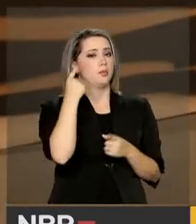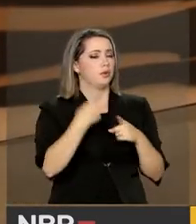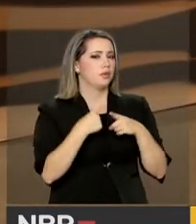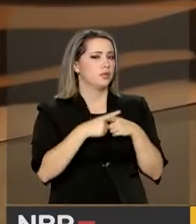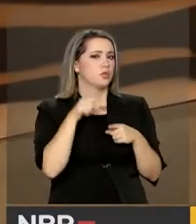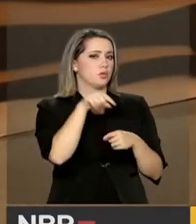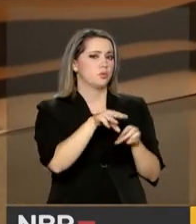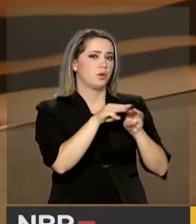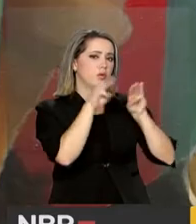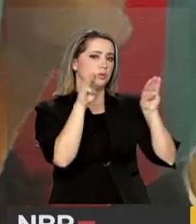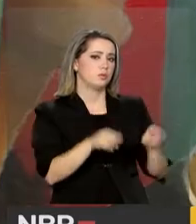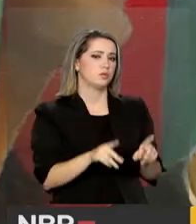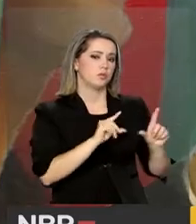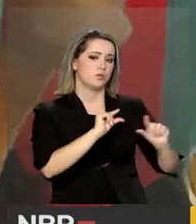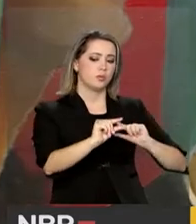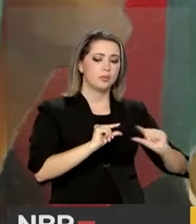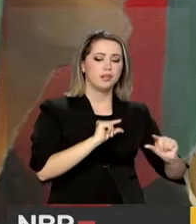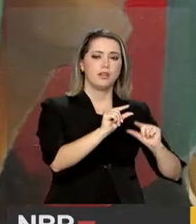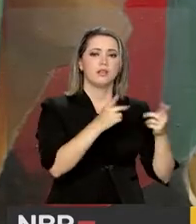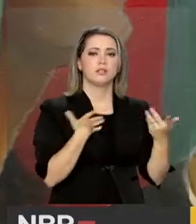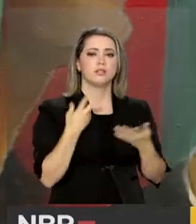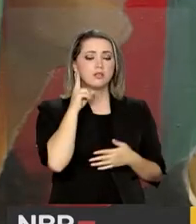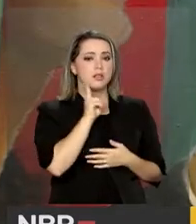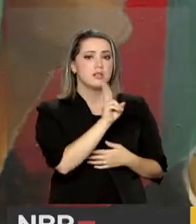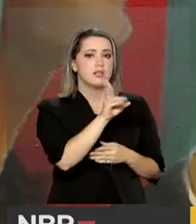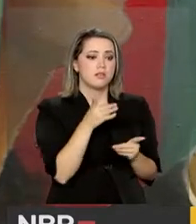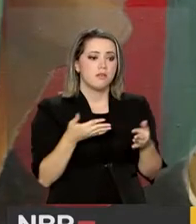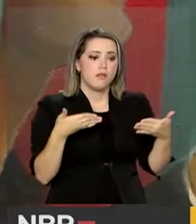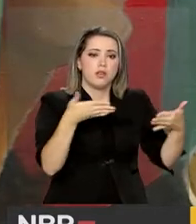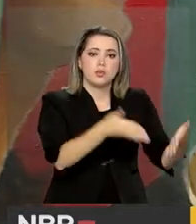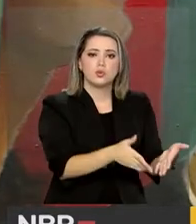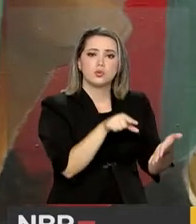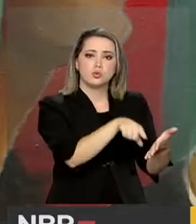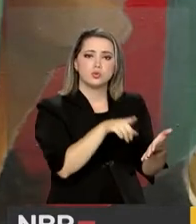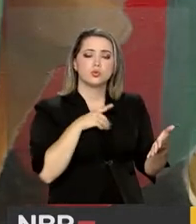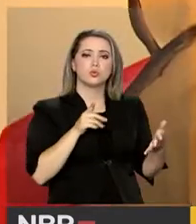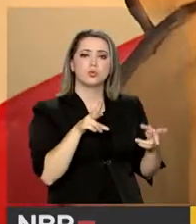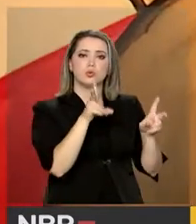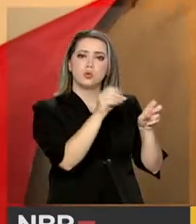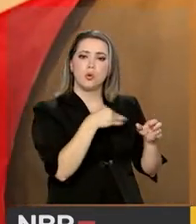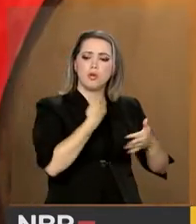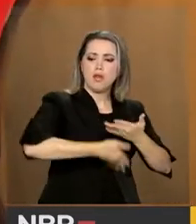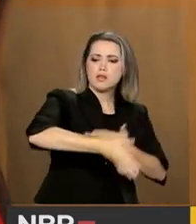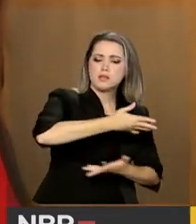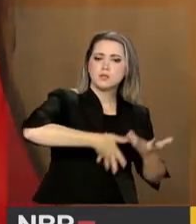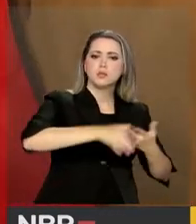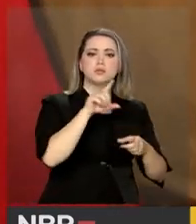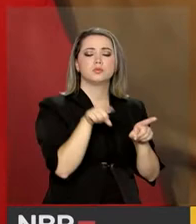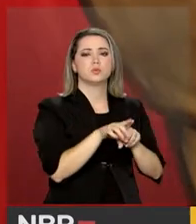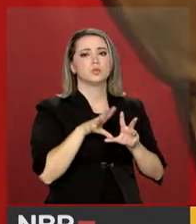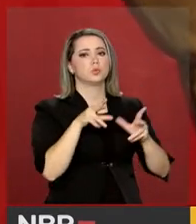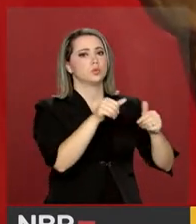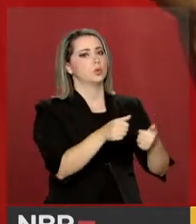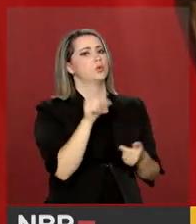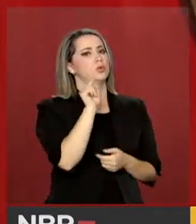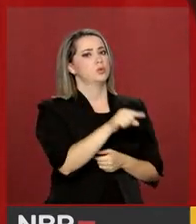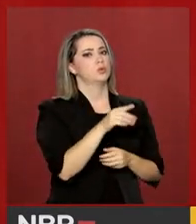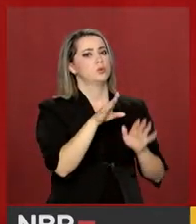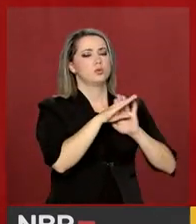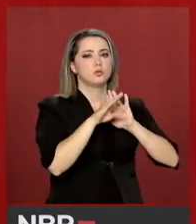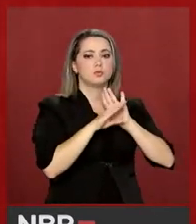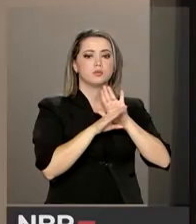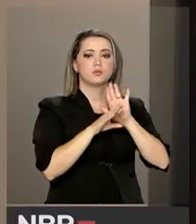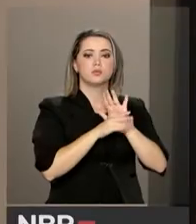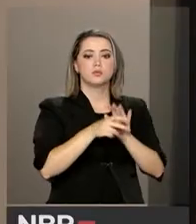principalmente os museus pequenos, que eles se veem pertencentes a esse movimento todo de